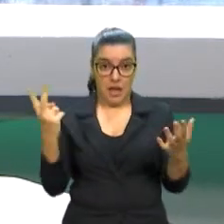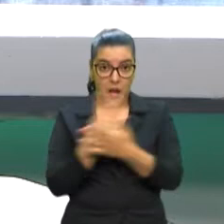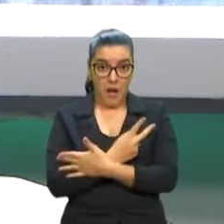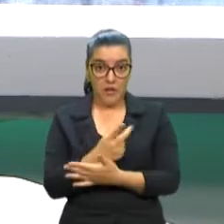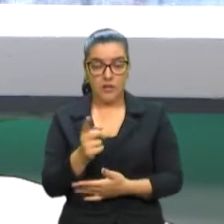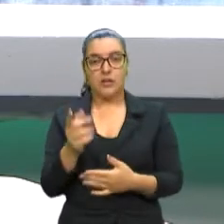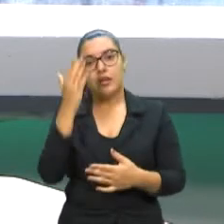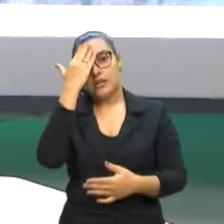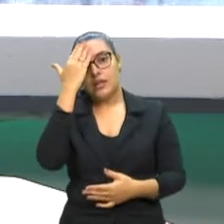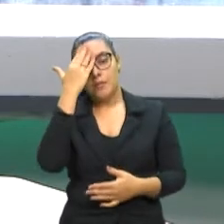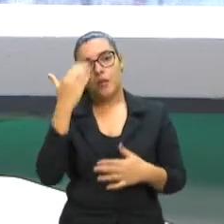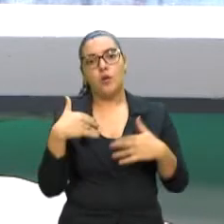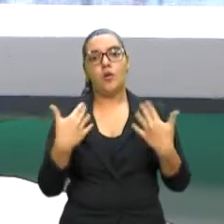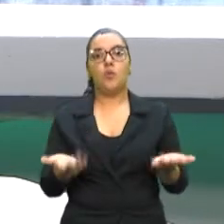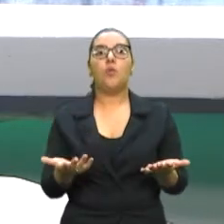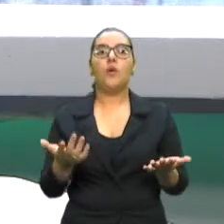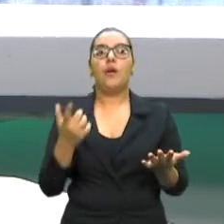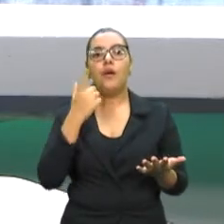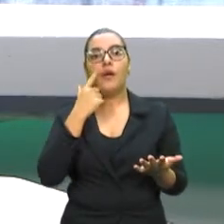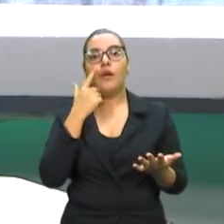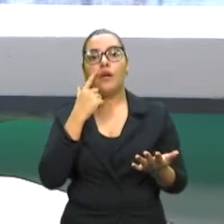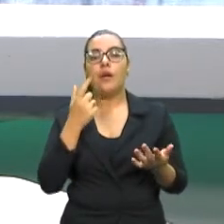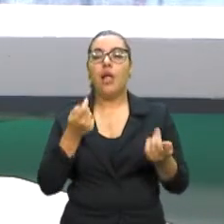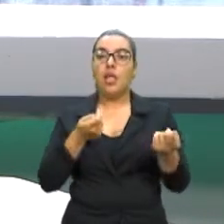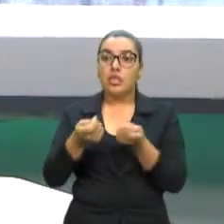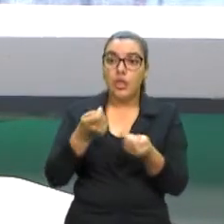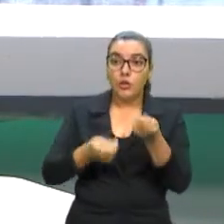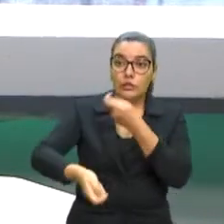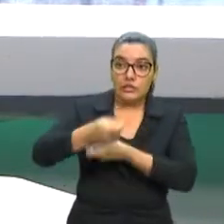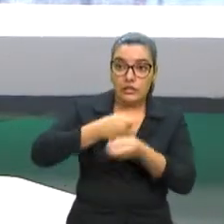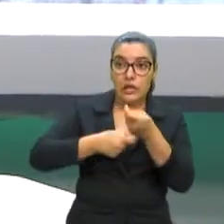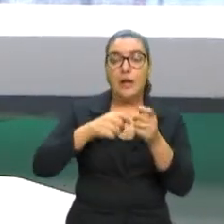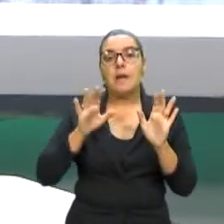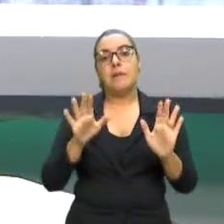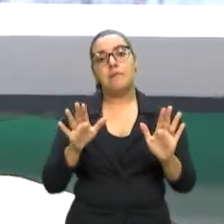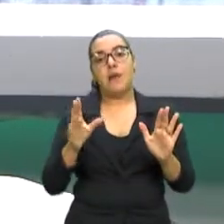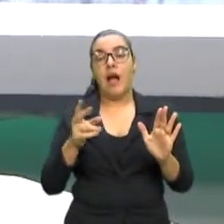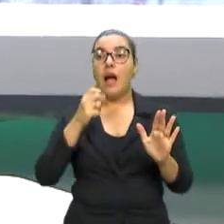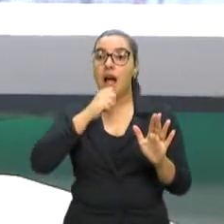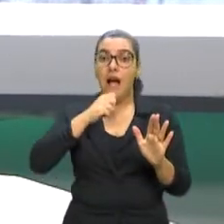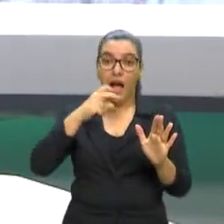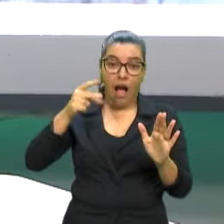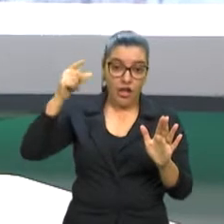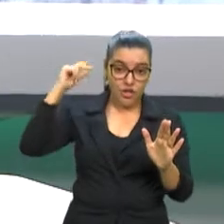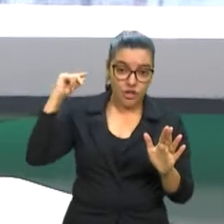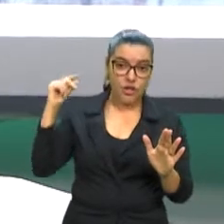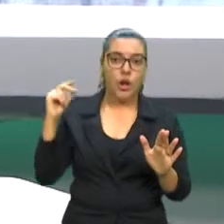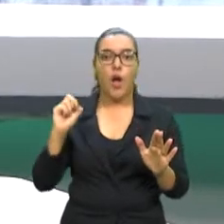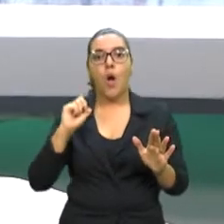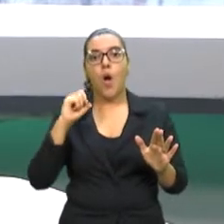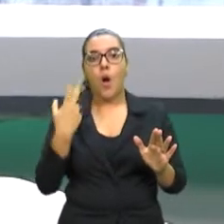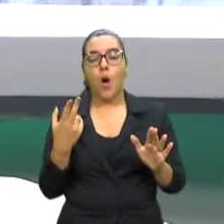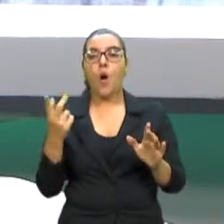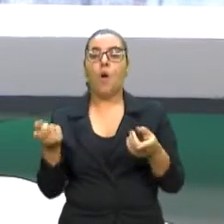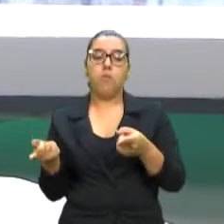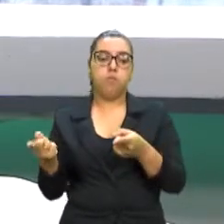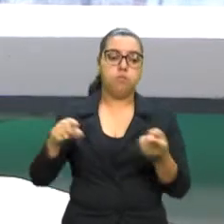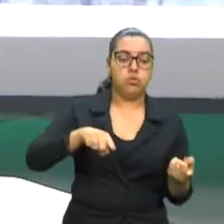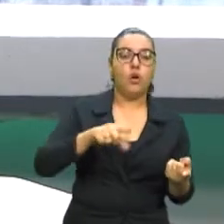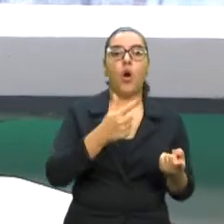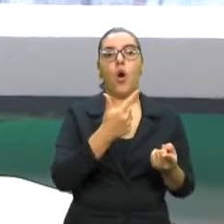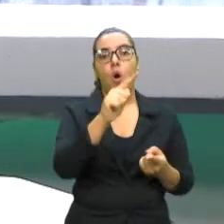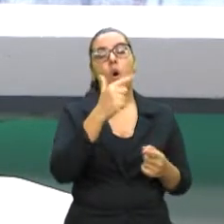quais são as vantagens de renegociar as dívidas mais antigas ou mesmo fazer a portabilidade para